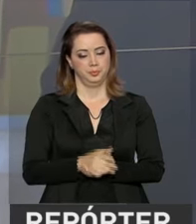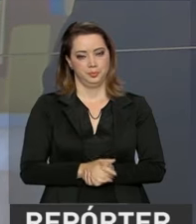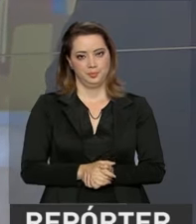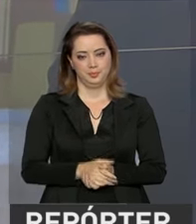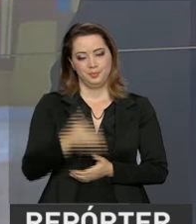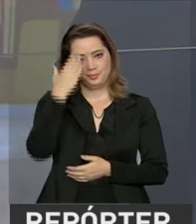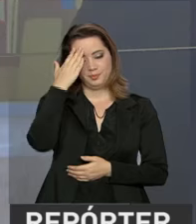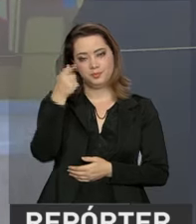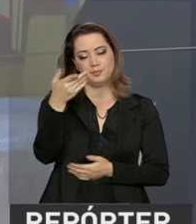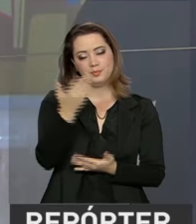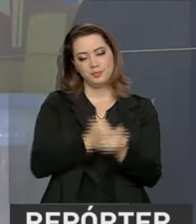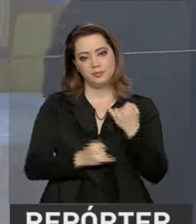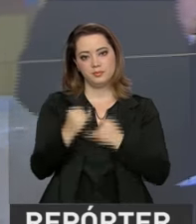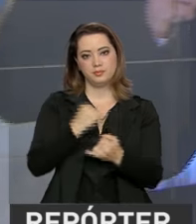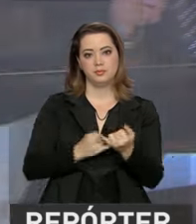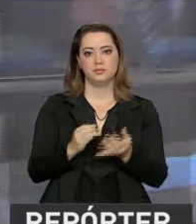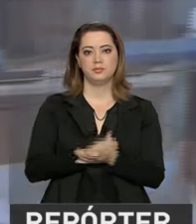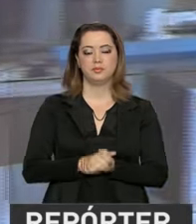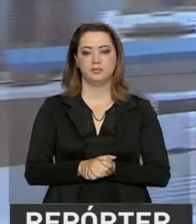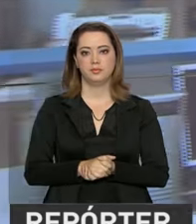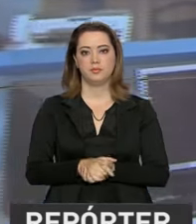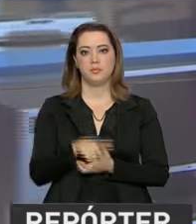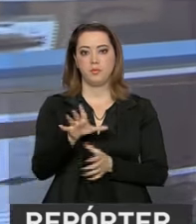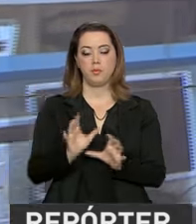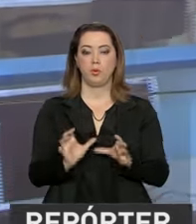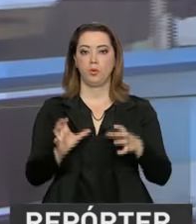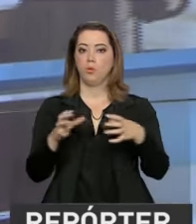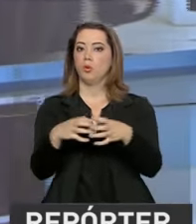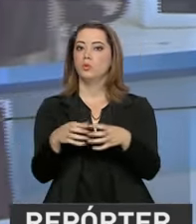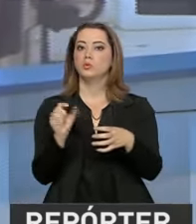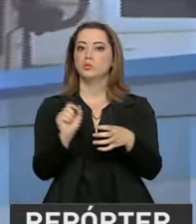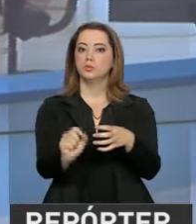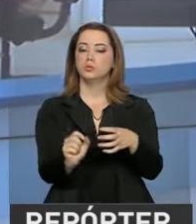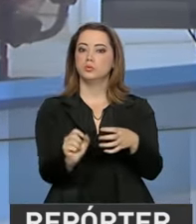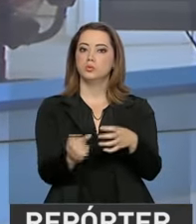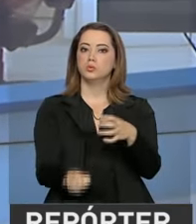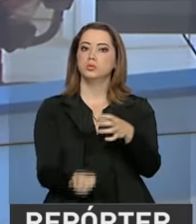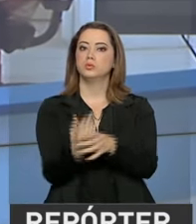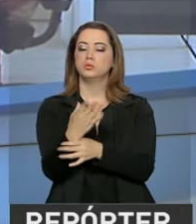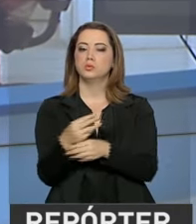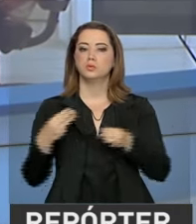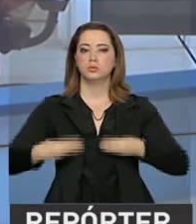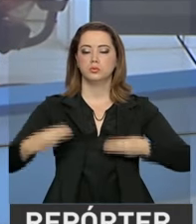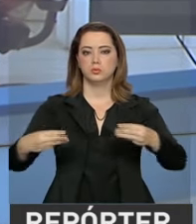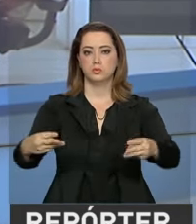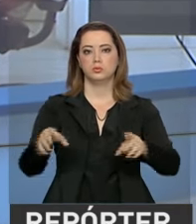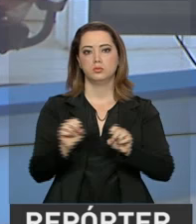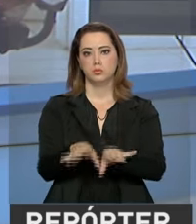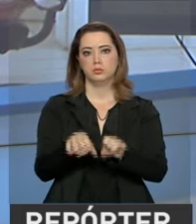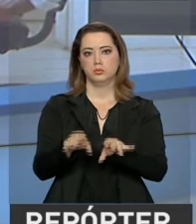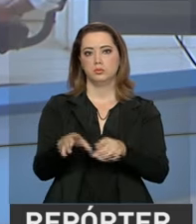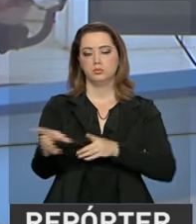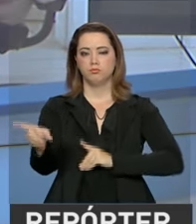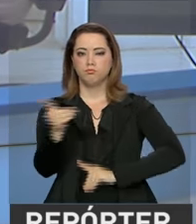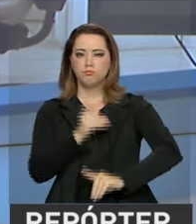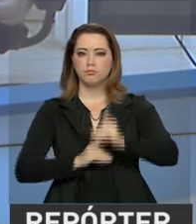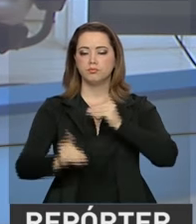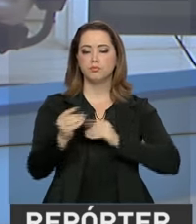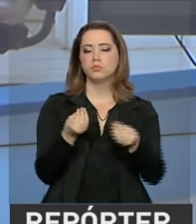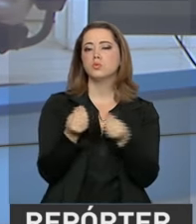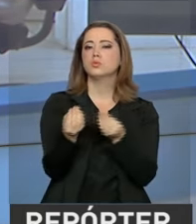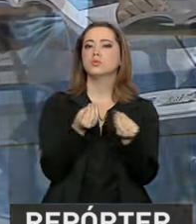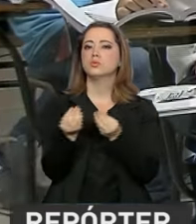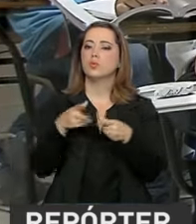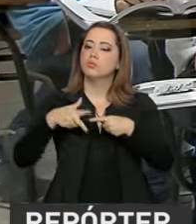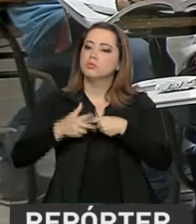obrigada João Pedro pelas suas informações. Um comitê criado pelo Ministério da Educação vai discutir a reforma no ensino médio.